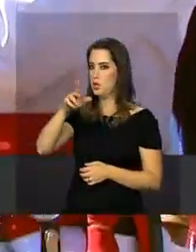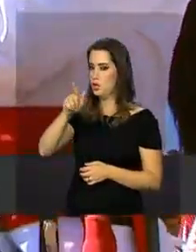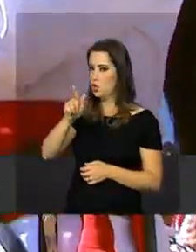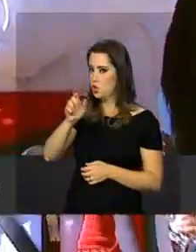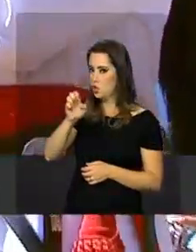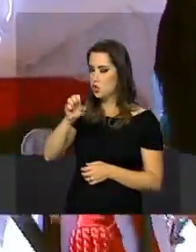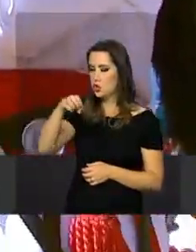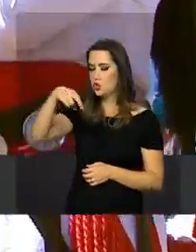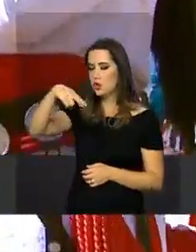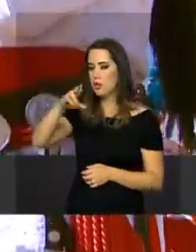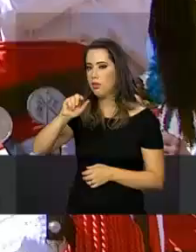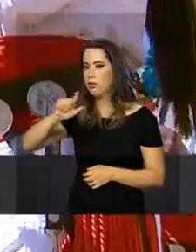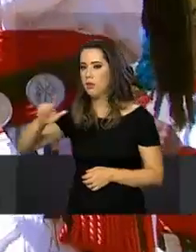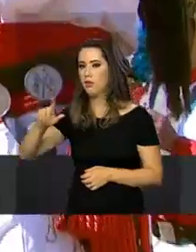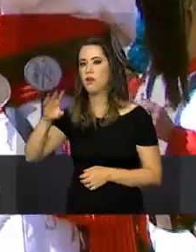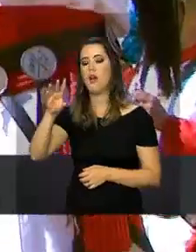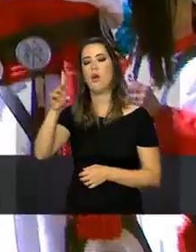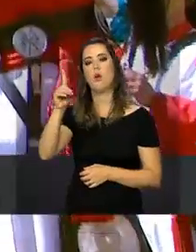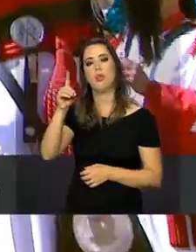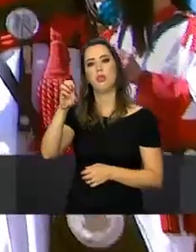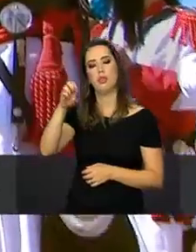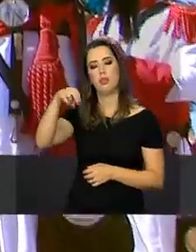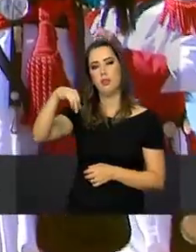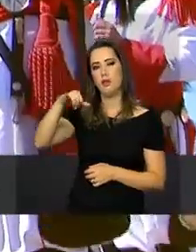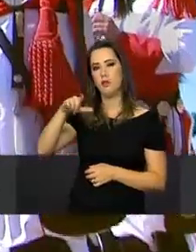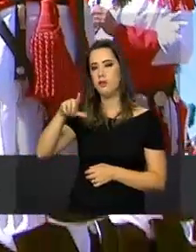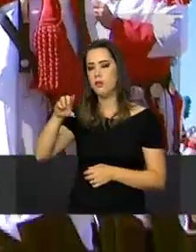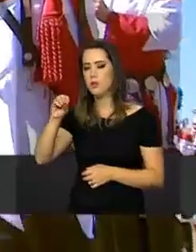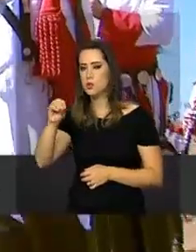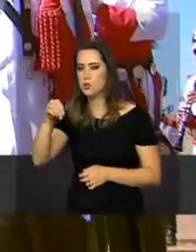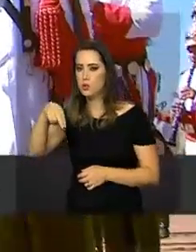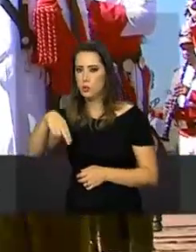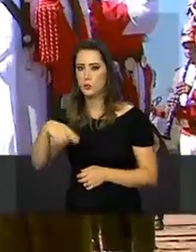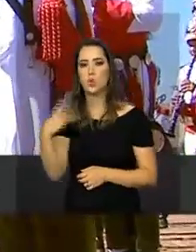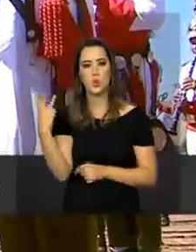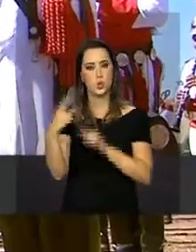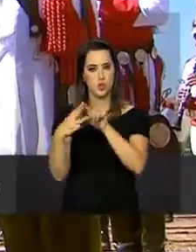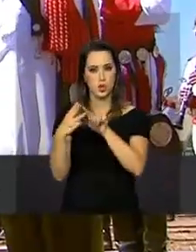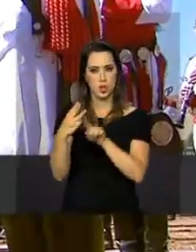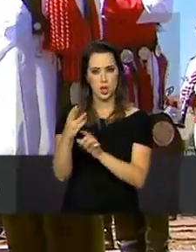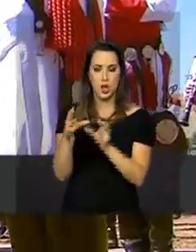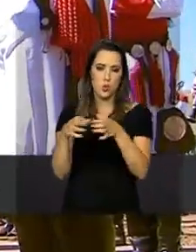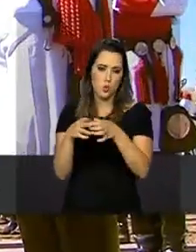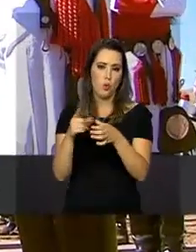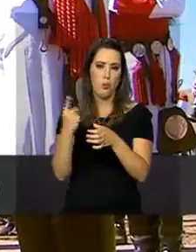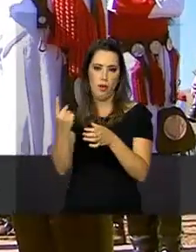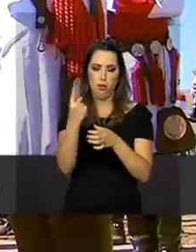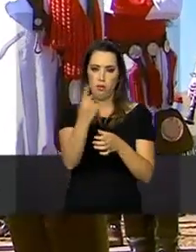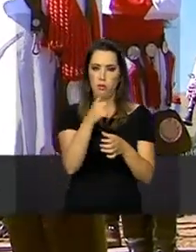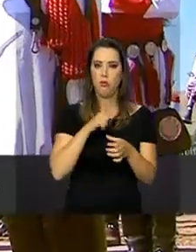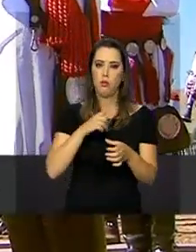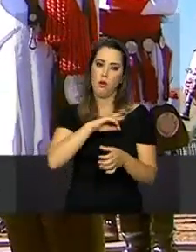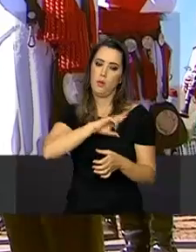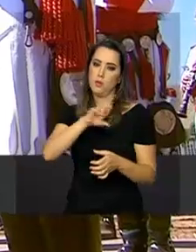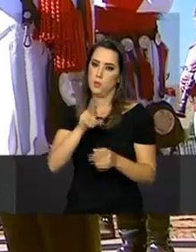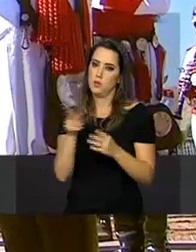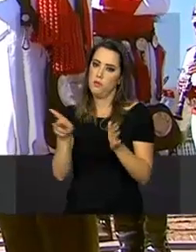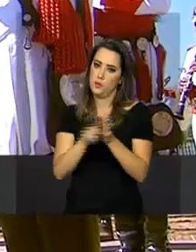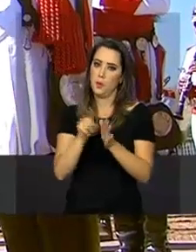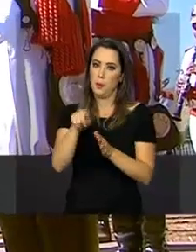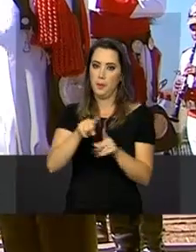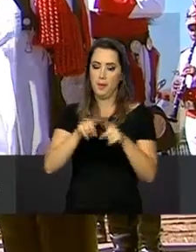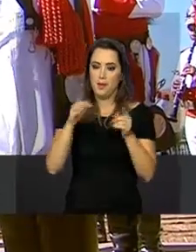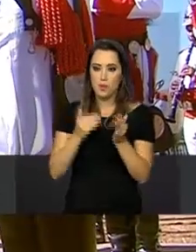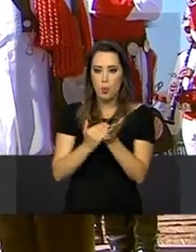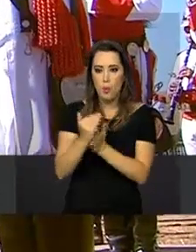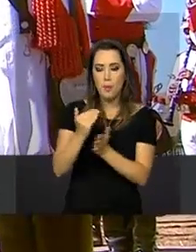Aí engloba as três forças, desfile militar das três forças, tá, né? Aí cada força tem o seu comandante no desfile, mas o desfile